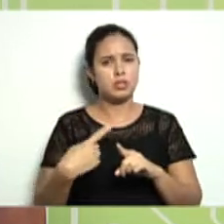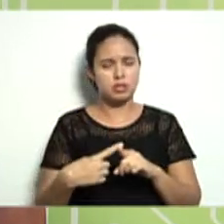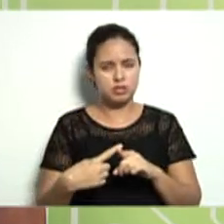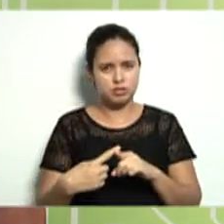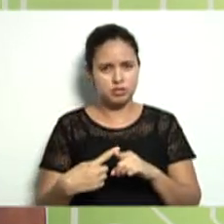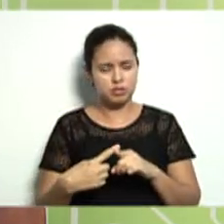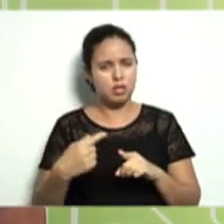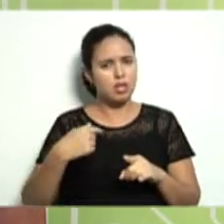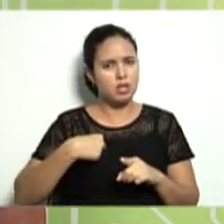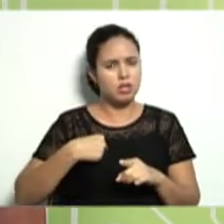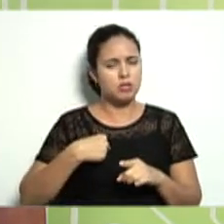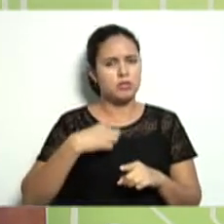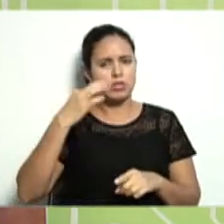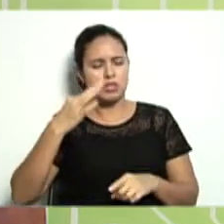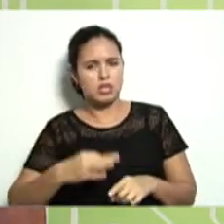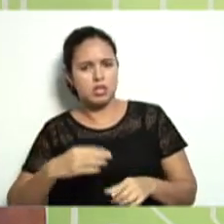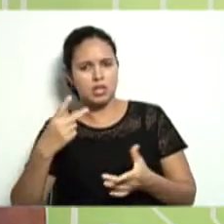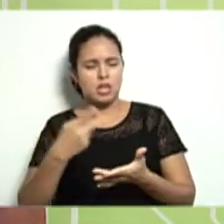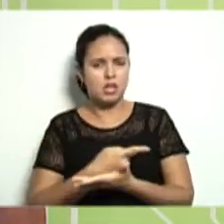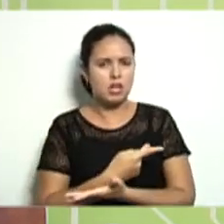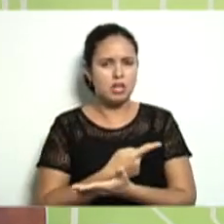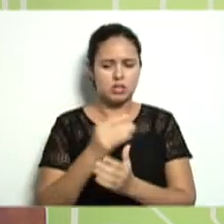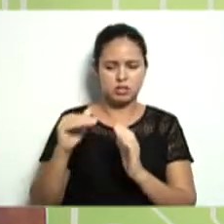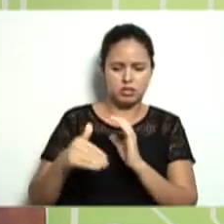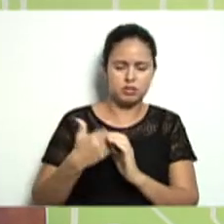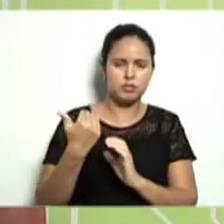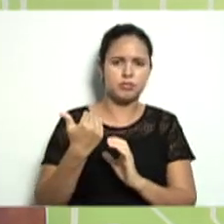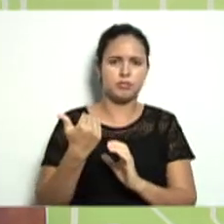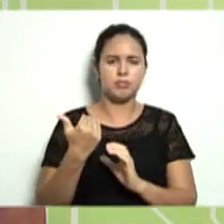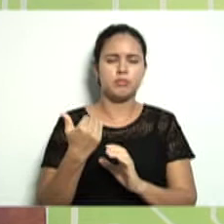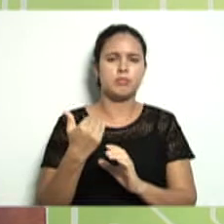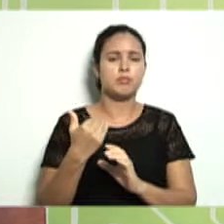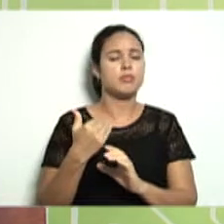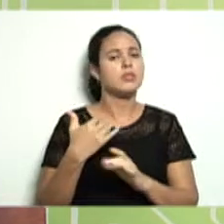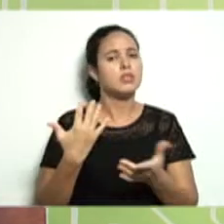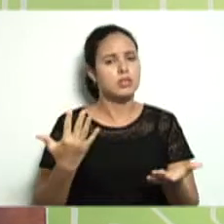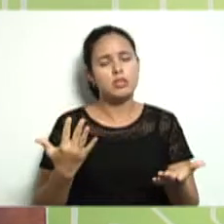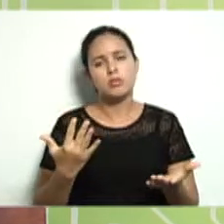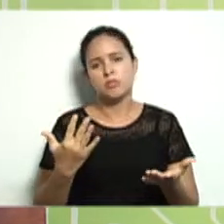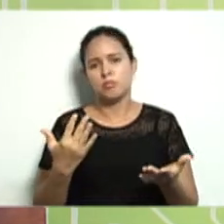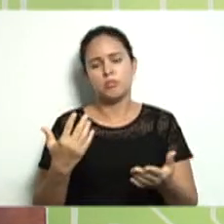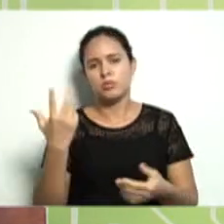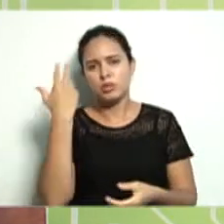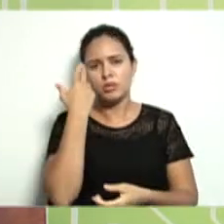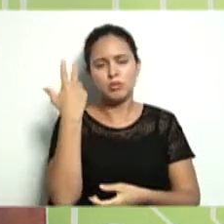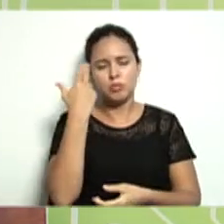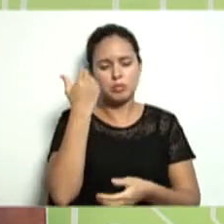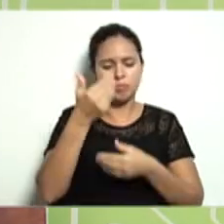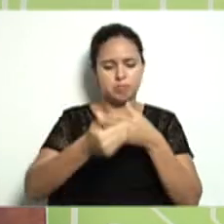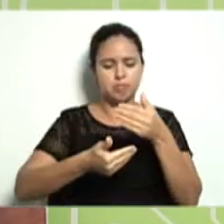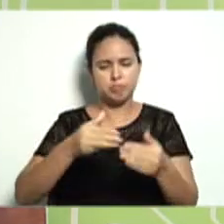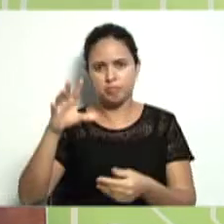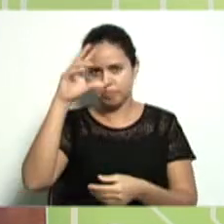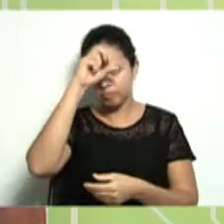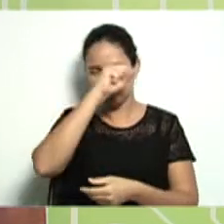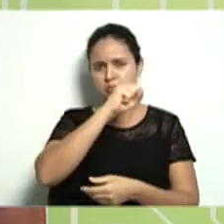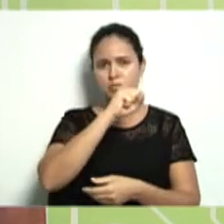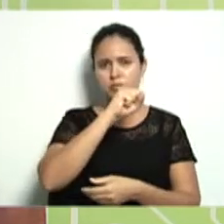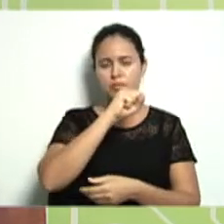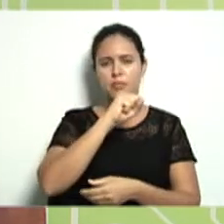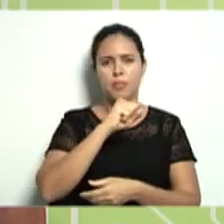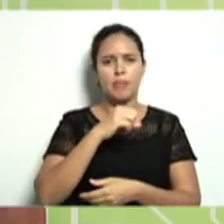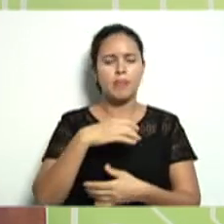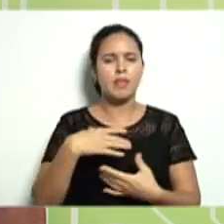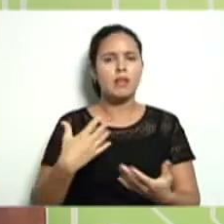não estou certo disso, não vamos enviar a resposta. Mas isso faz parte do nosso processo de aprendizagem. Não sei se vocês